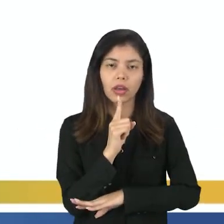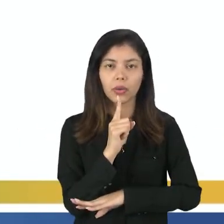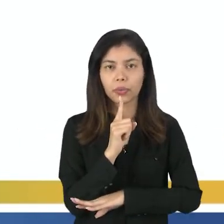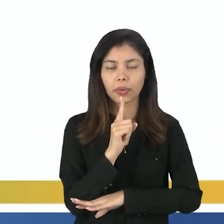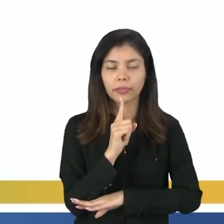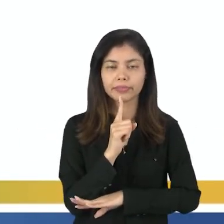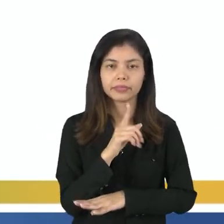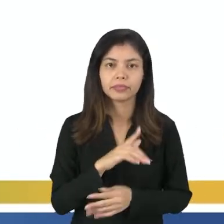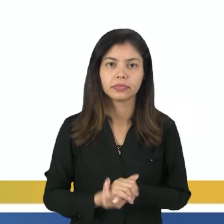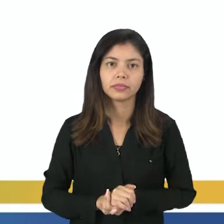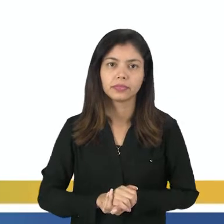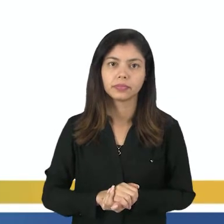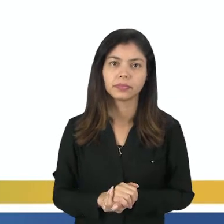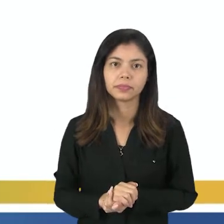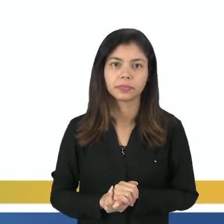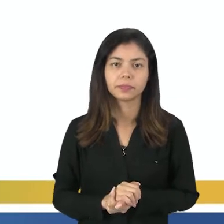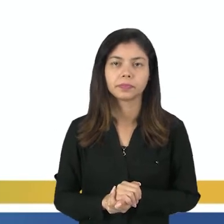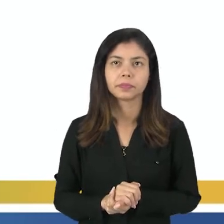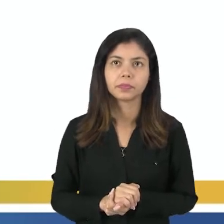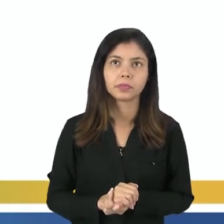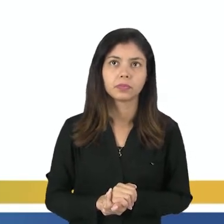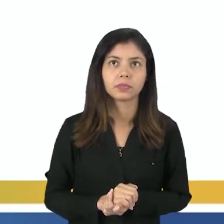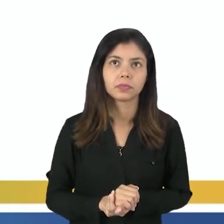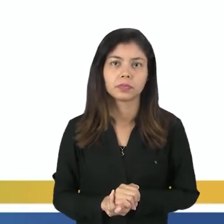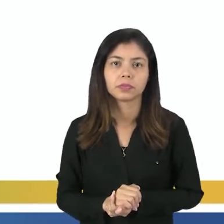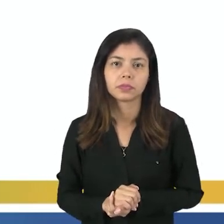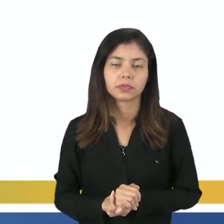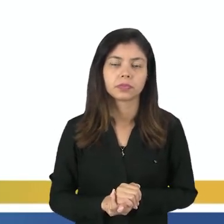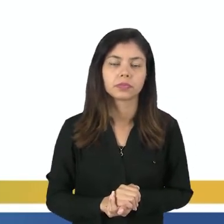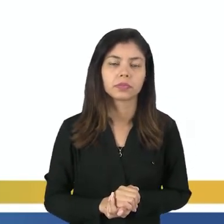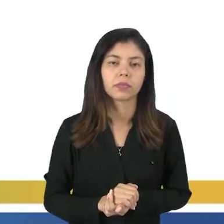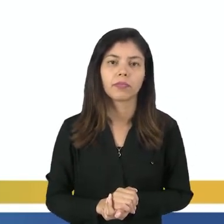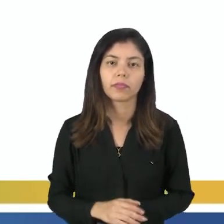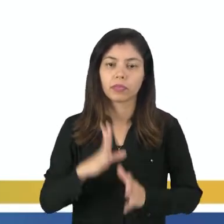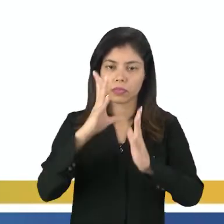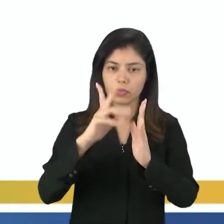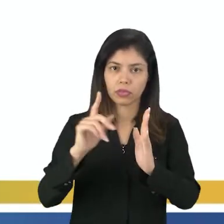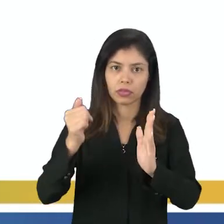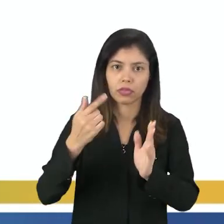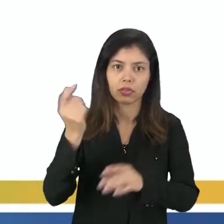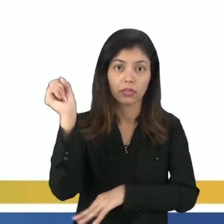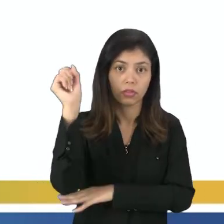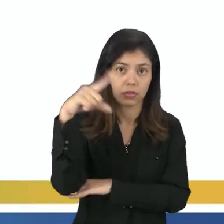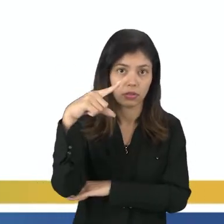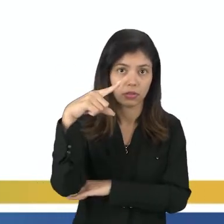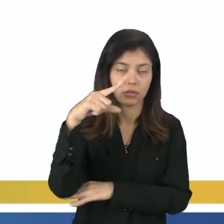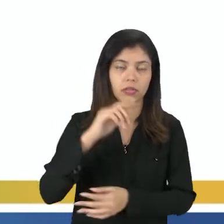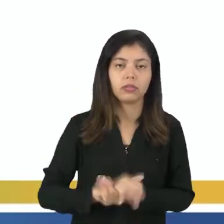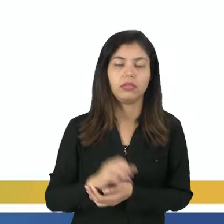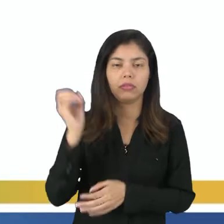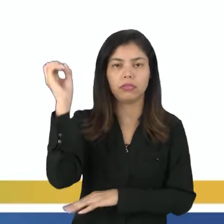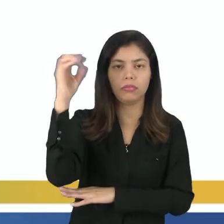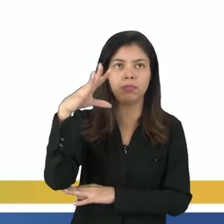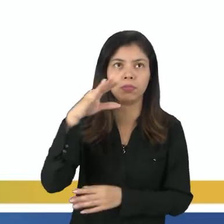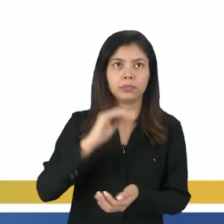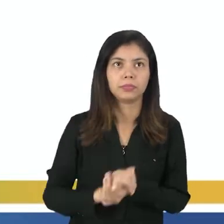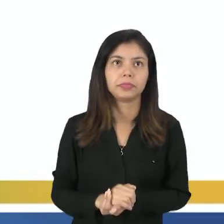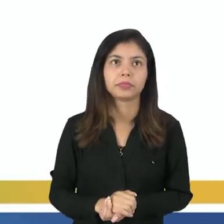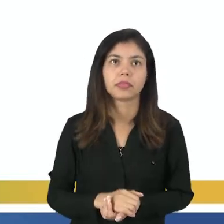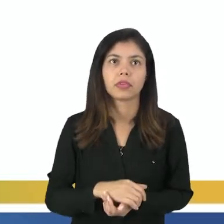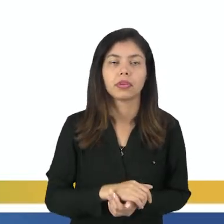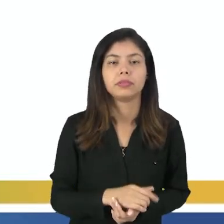uma velinha especificamente a respeito da emissão de luz. A gente classifica em fonte extensa e em fonte